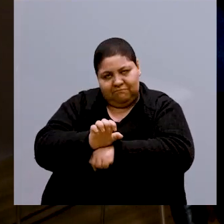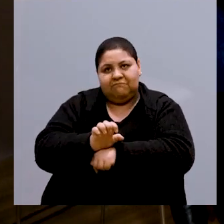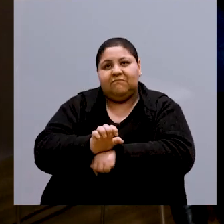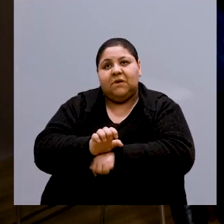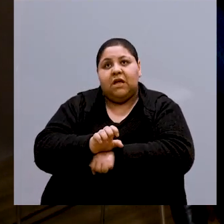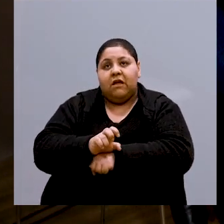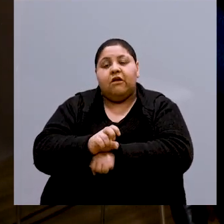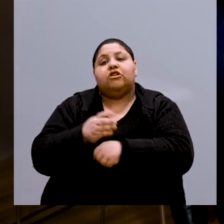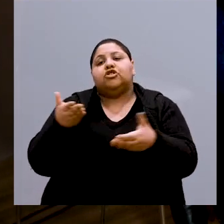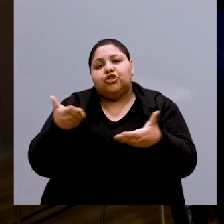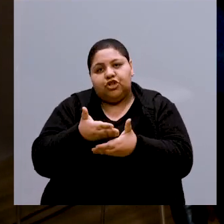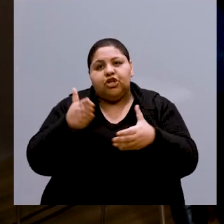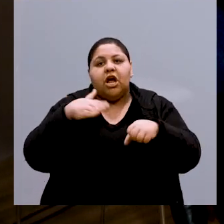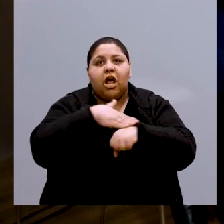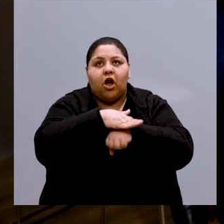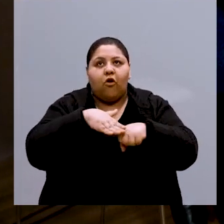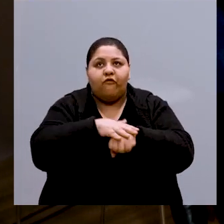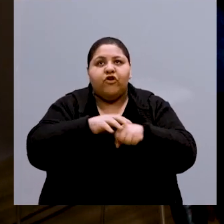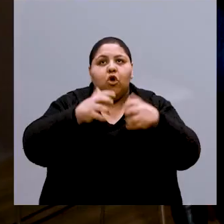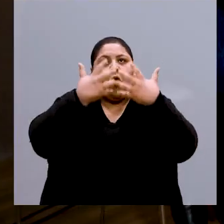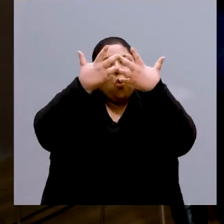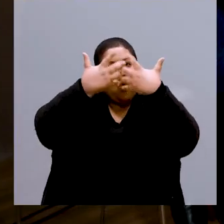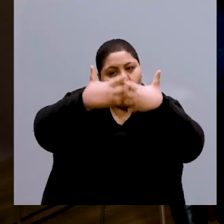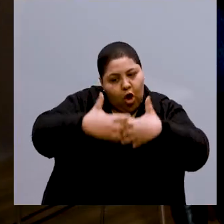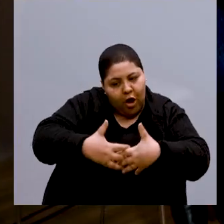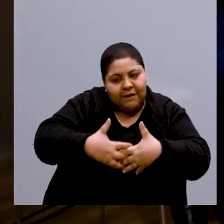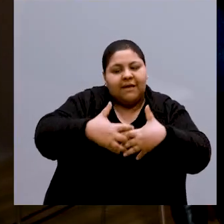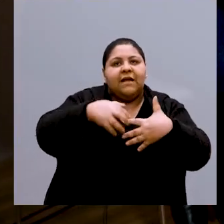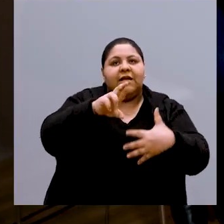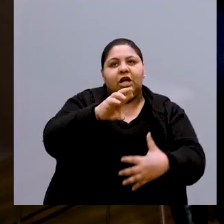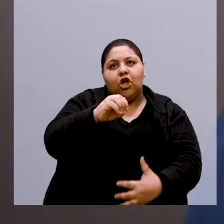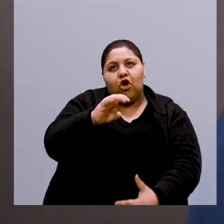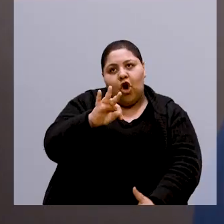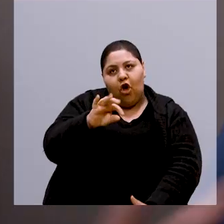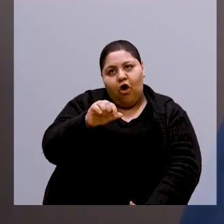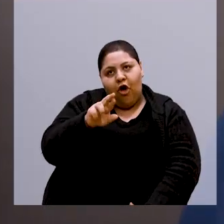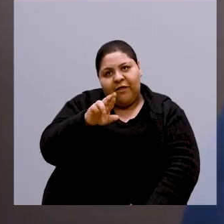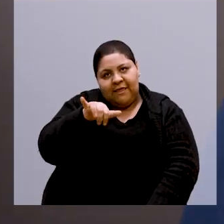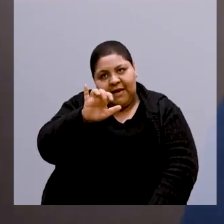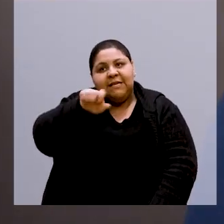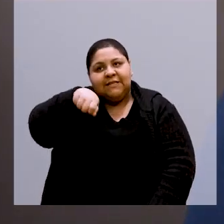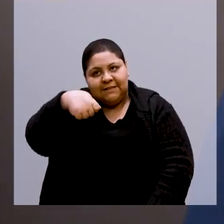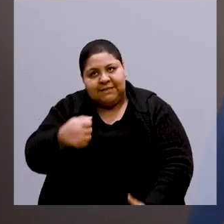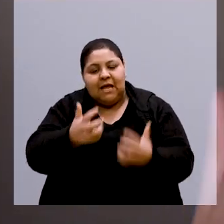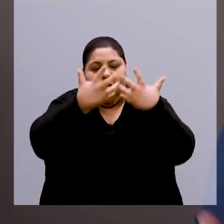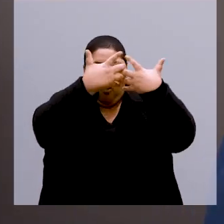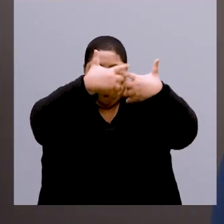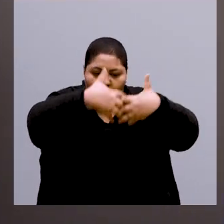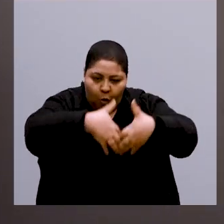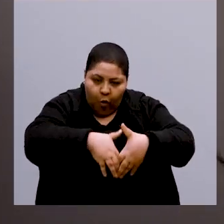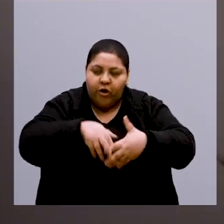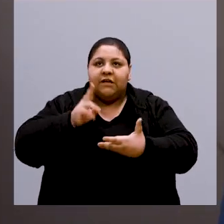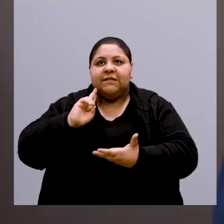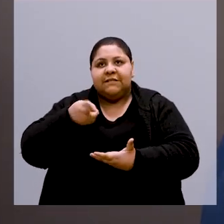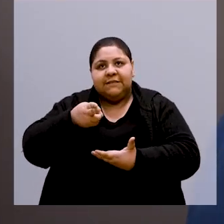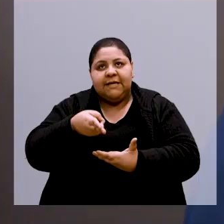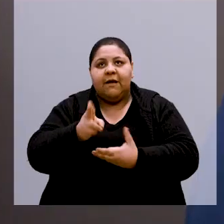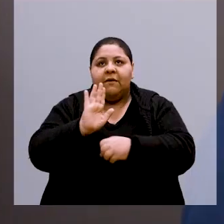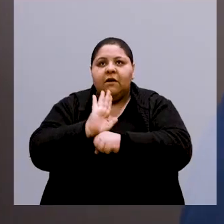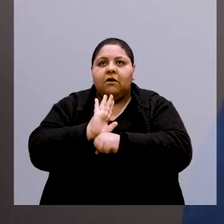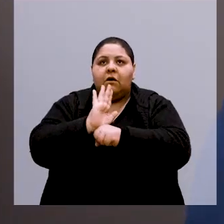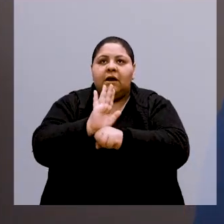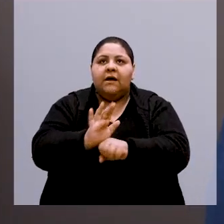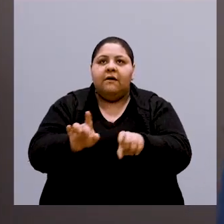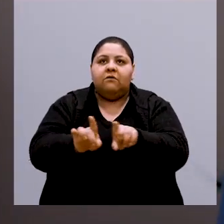Então, vínhamos conversando, o Rotary sempre foi um parceiro sensacional e se disponibilizou, né,